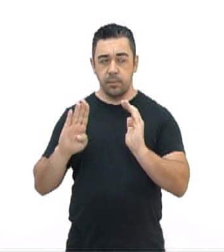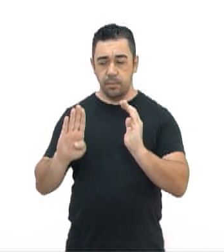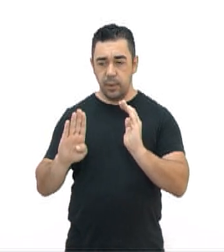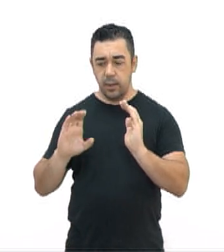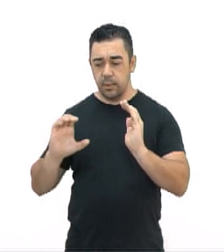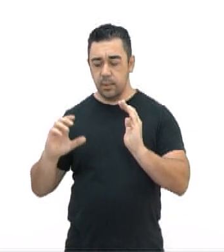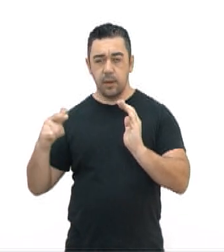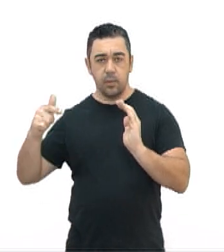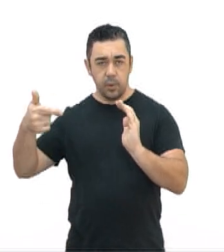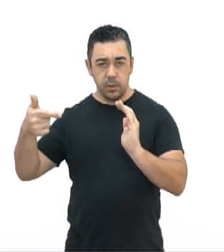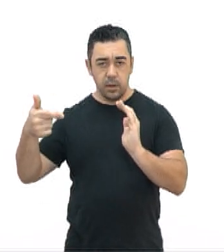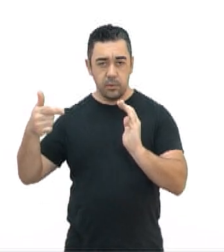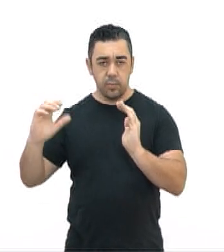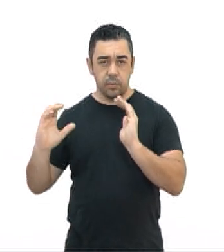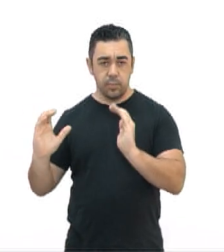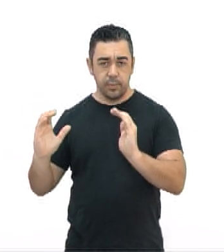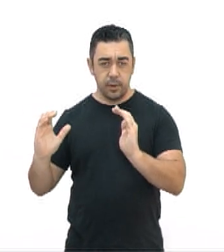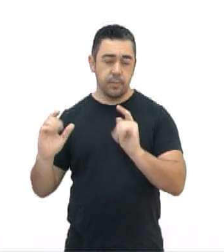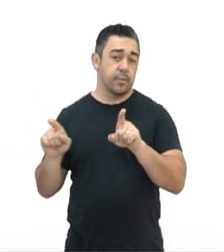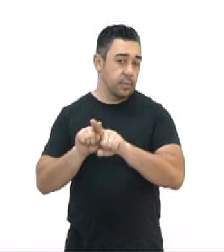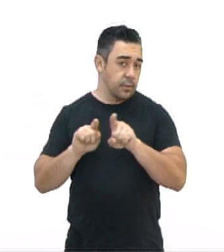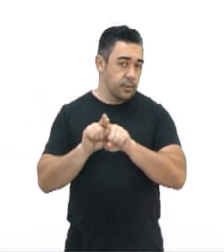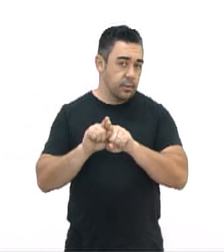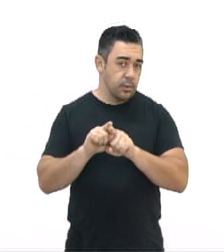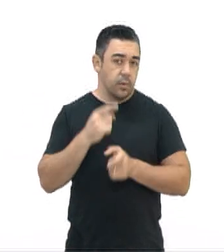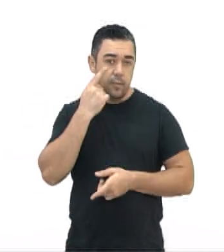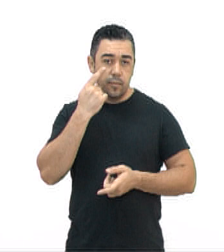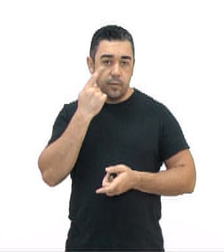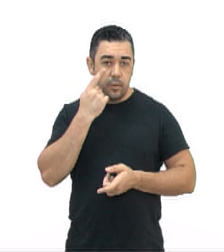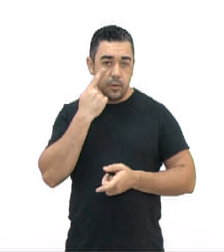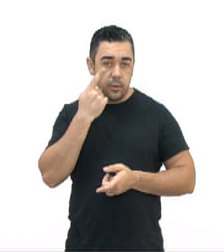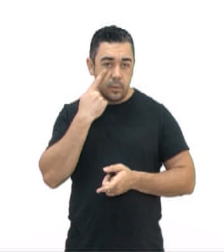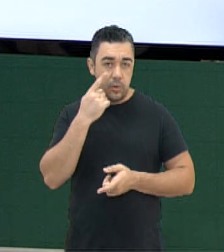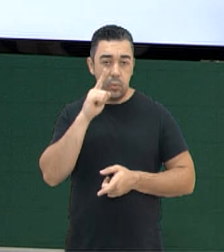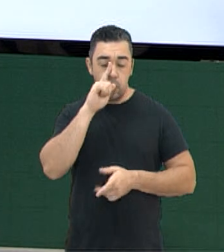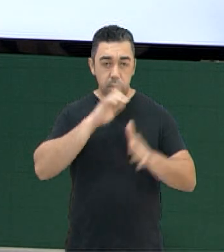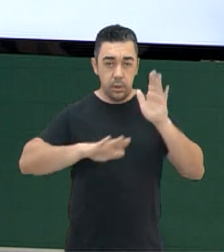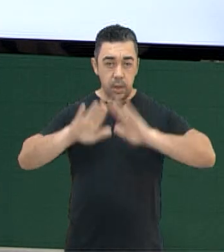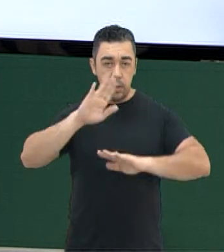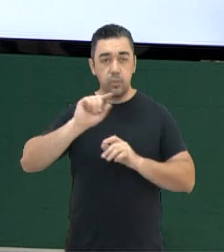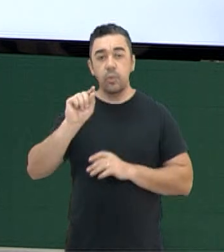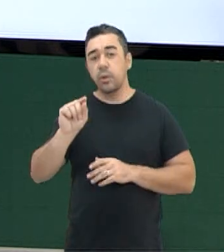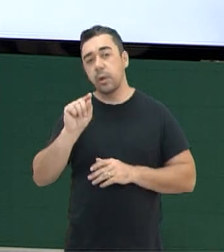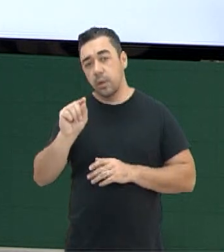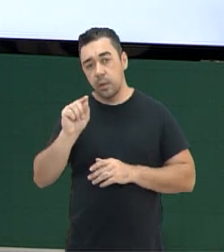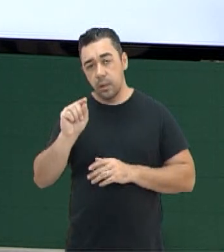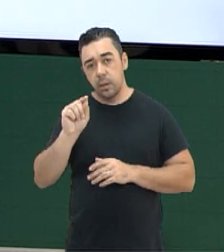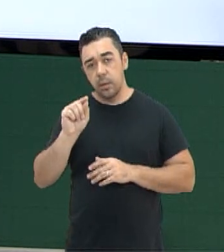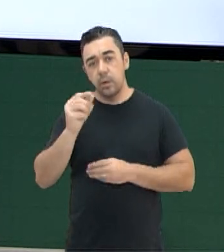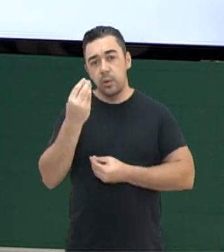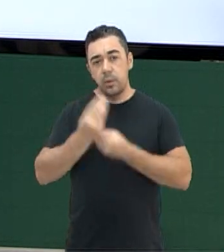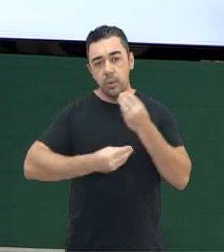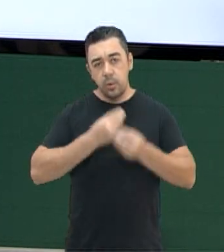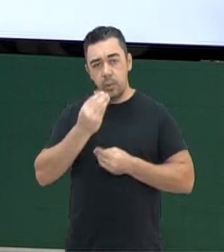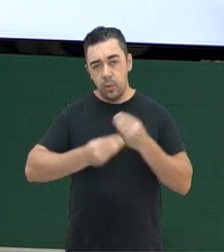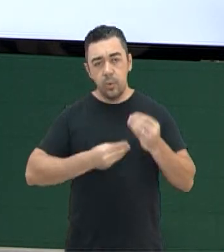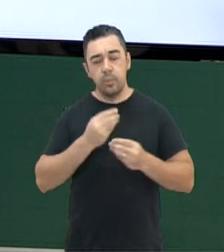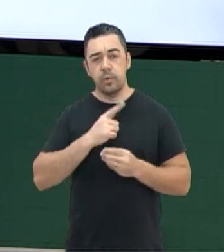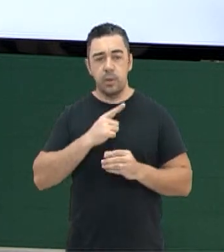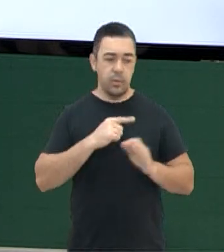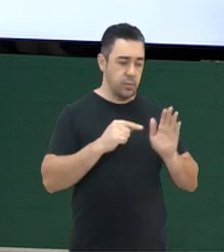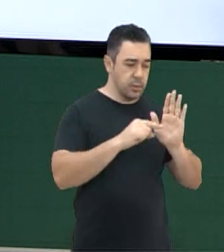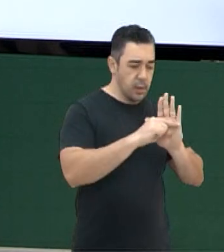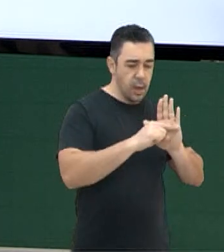C ao quadrado. Entre parênteses. Então, só cuidar com o quê? Com os